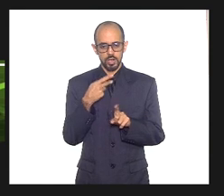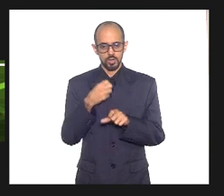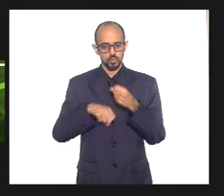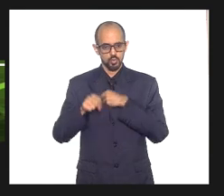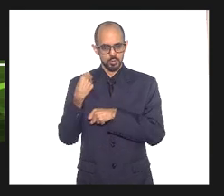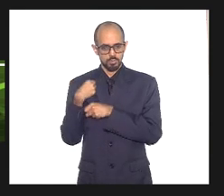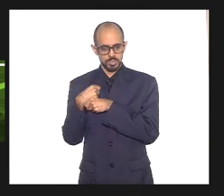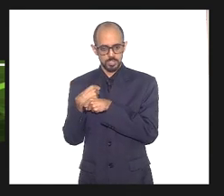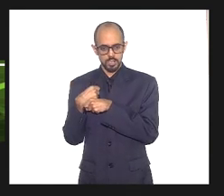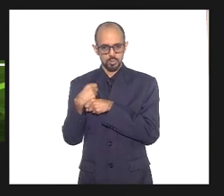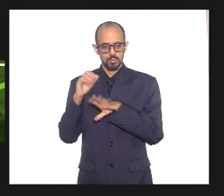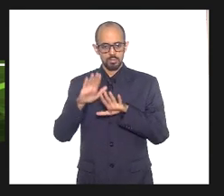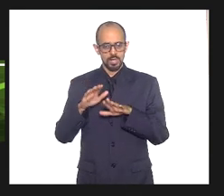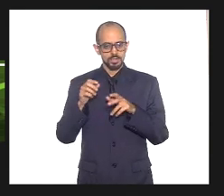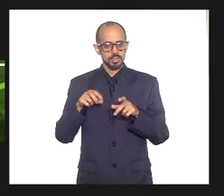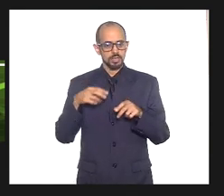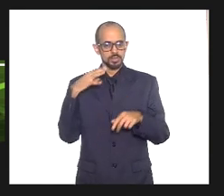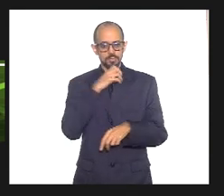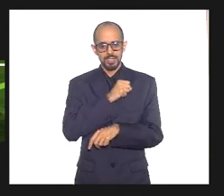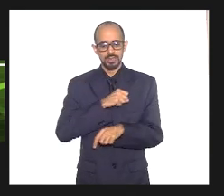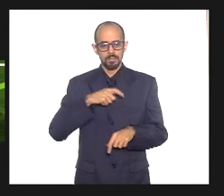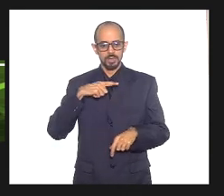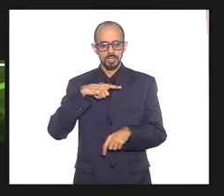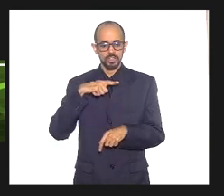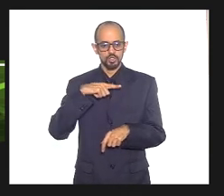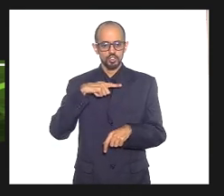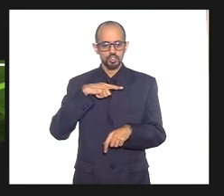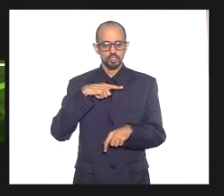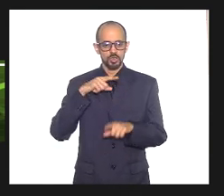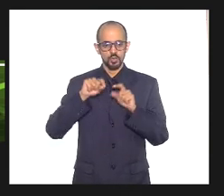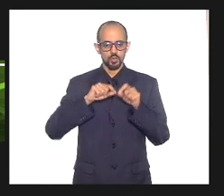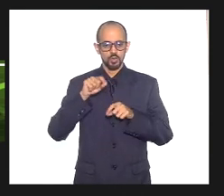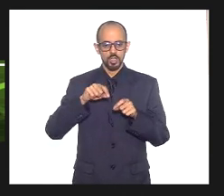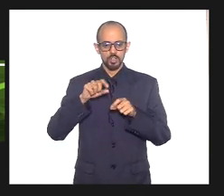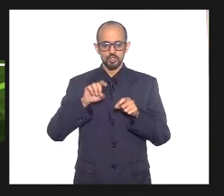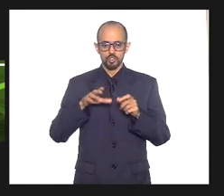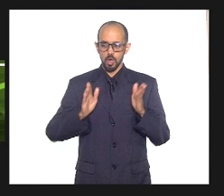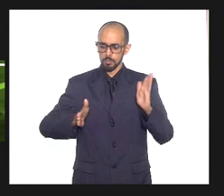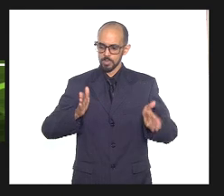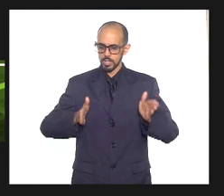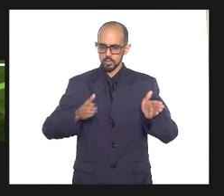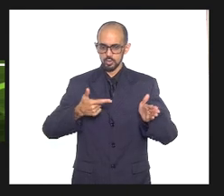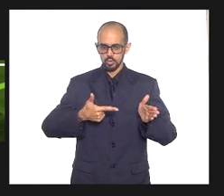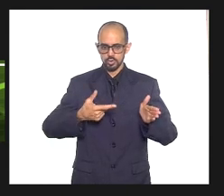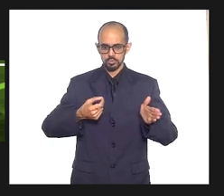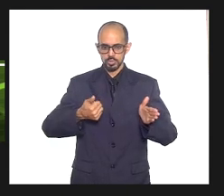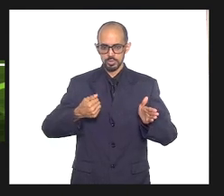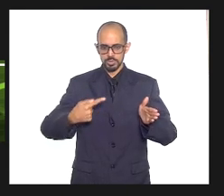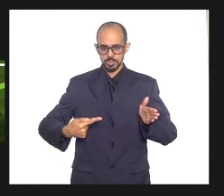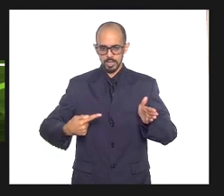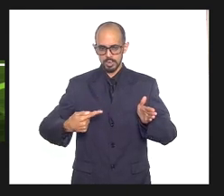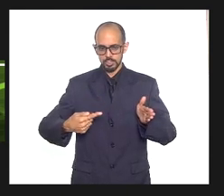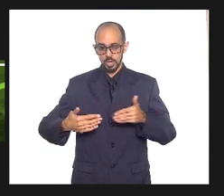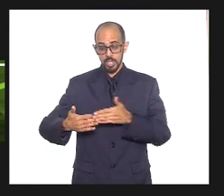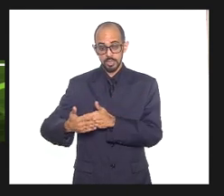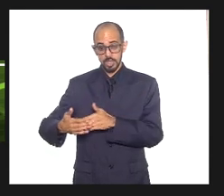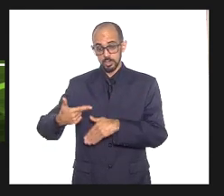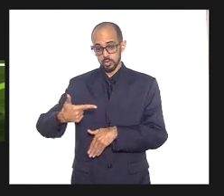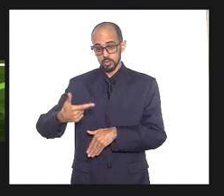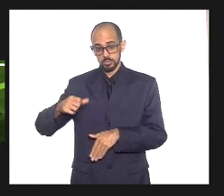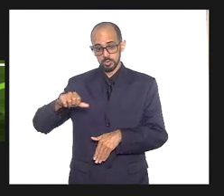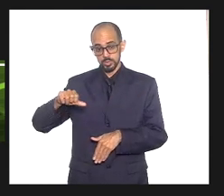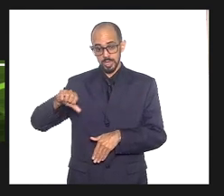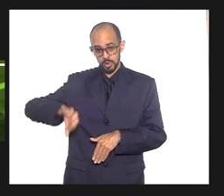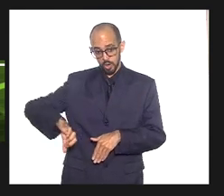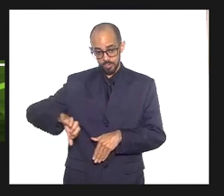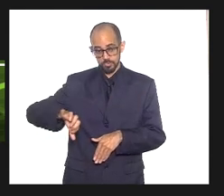é significativo, vocês veem o crescimento. Tem só um período entre 17 e 19 que tem crescimento,